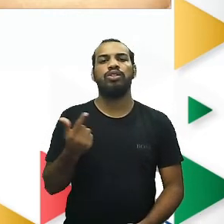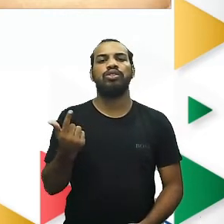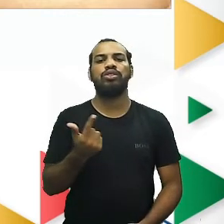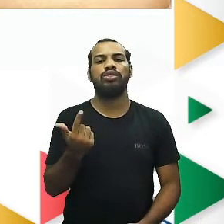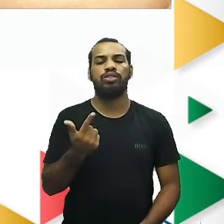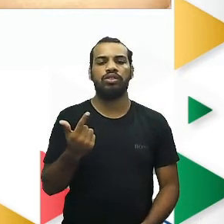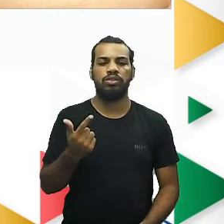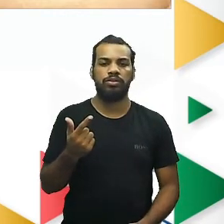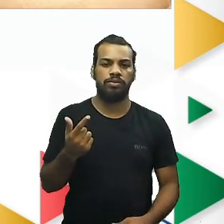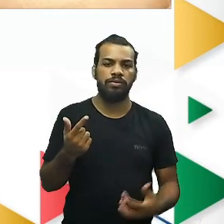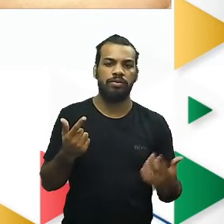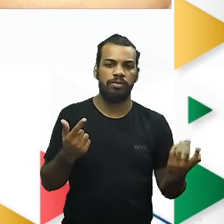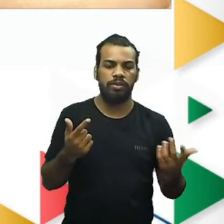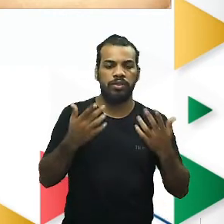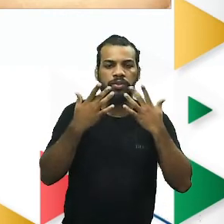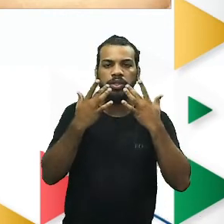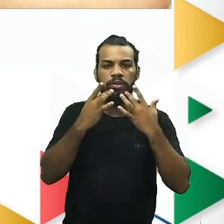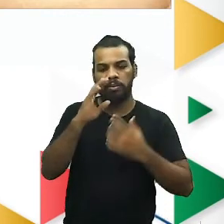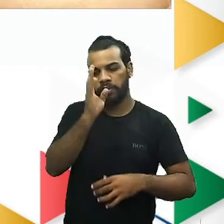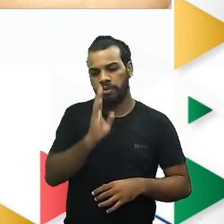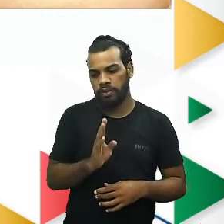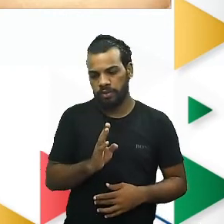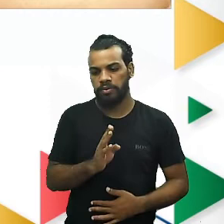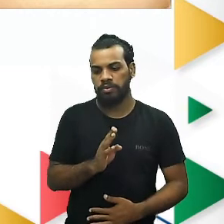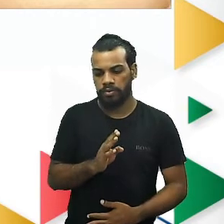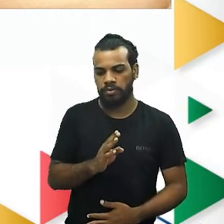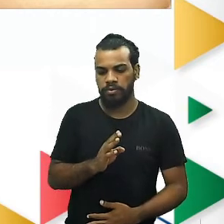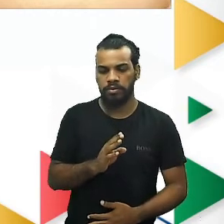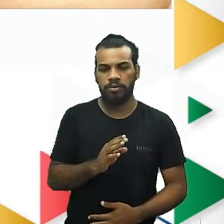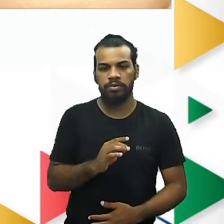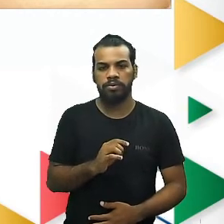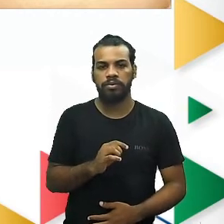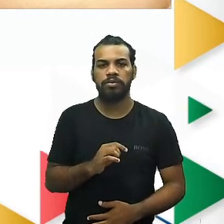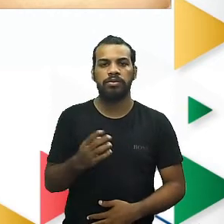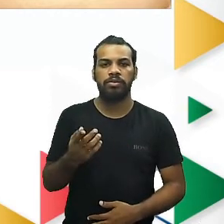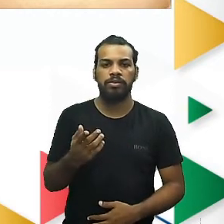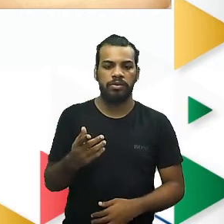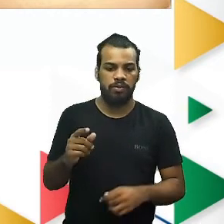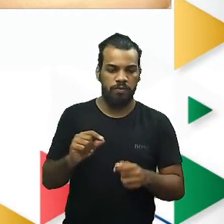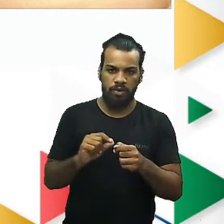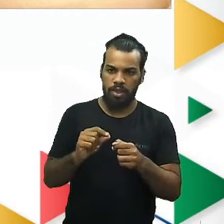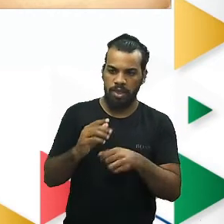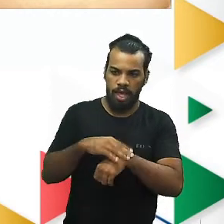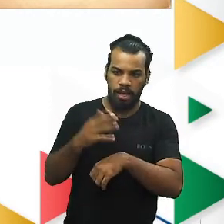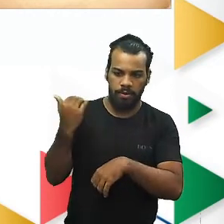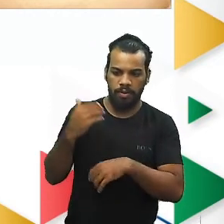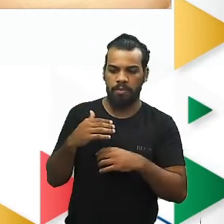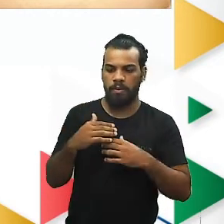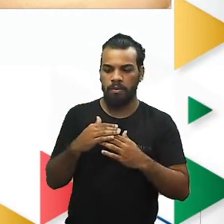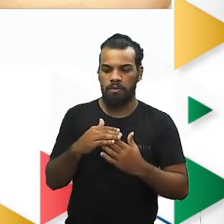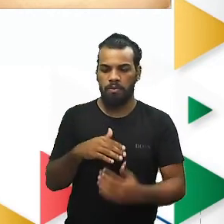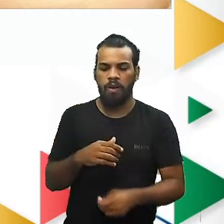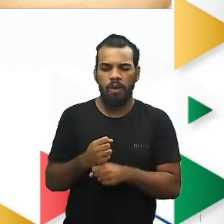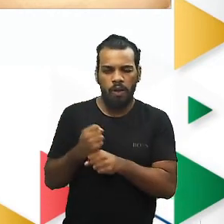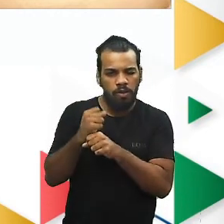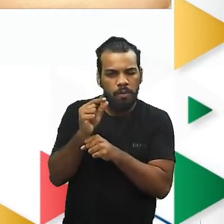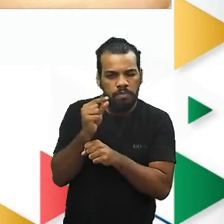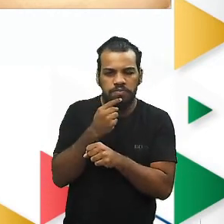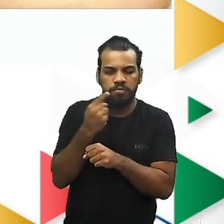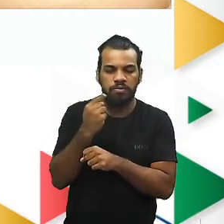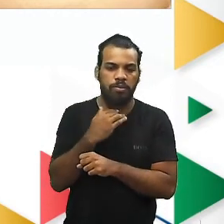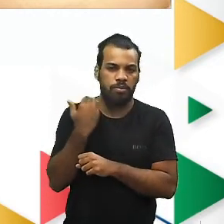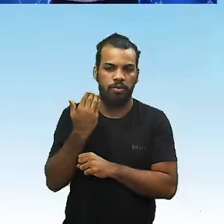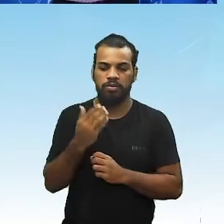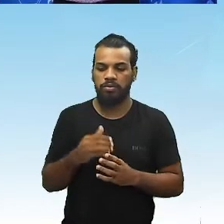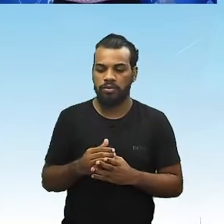nomes do teatro brasileiro, né? Bibi Ferreira, que faleceu nem faz tanto tempo assim, faz poucos anos, que ela